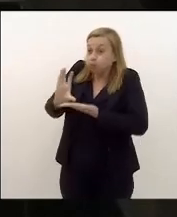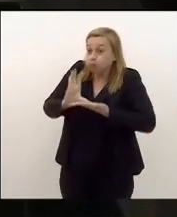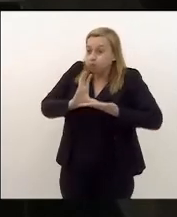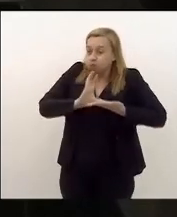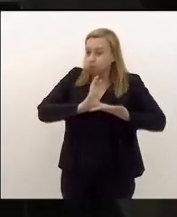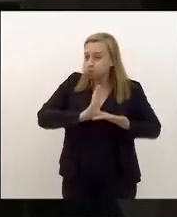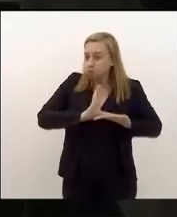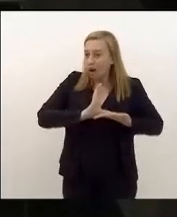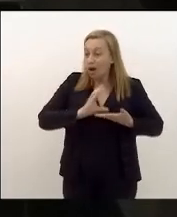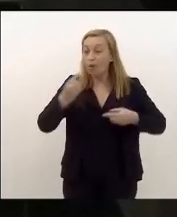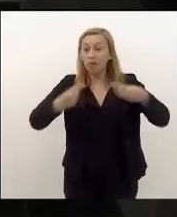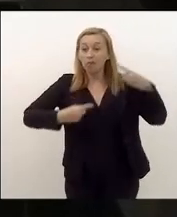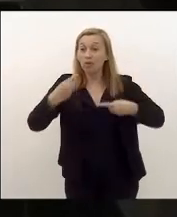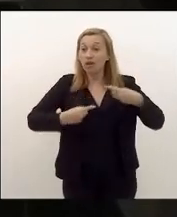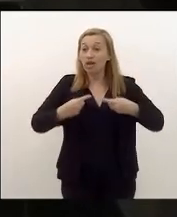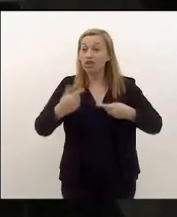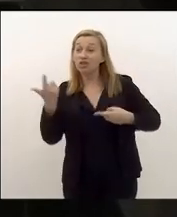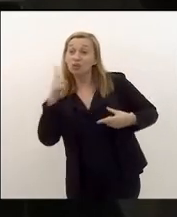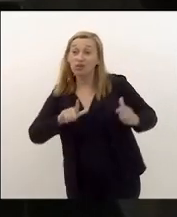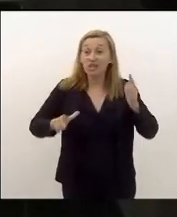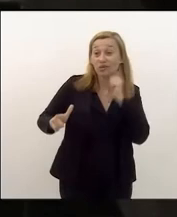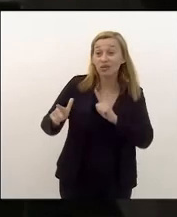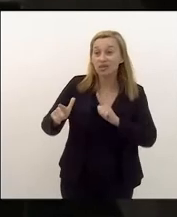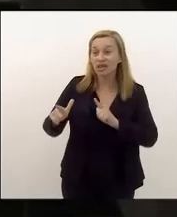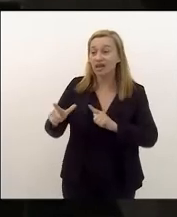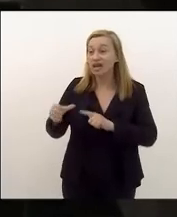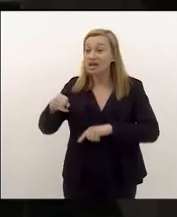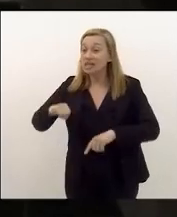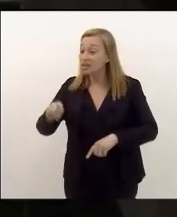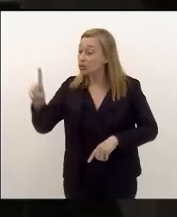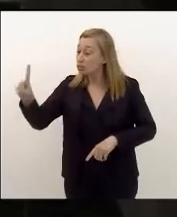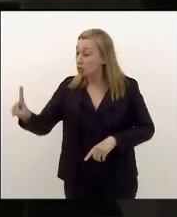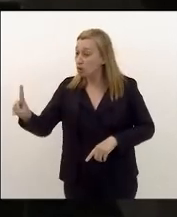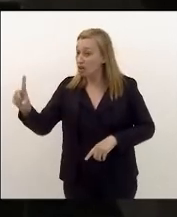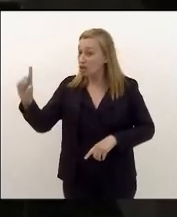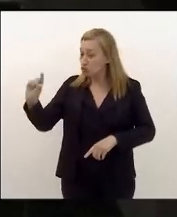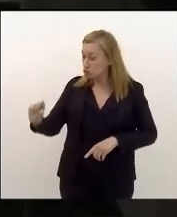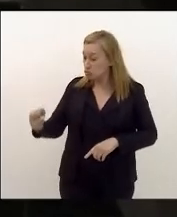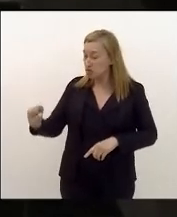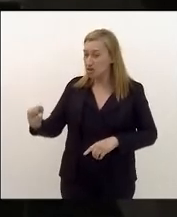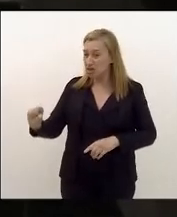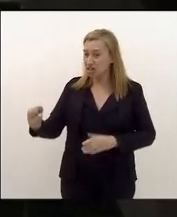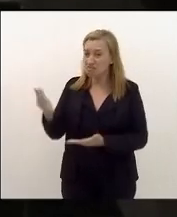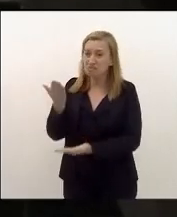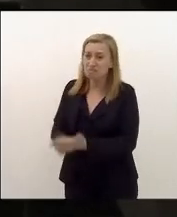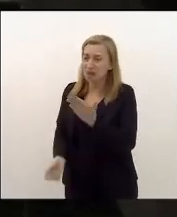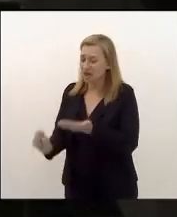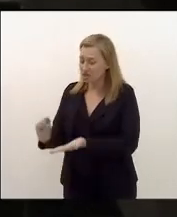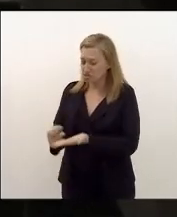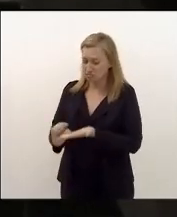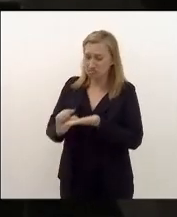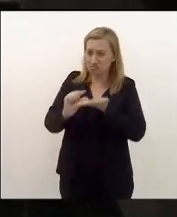do ganha-ganha. Se o dólar descer, ele fica triste porque perde, mas terá